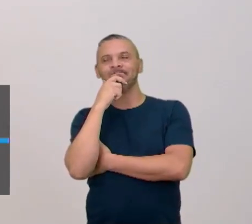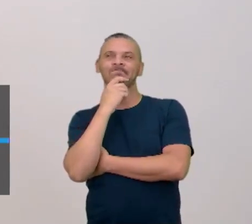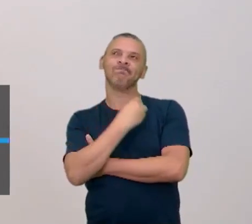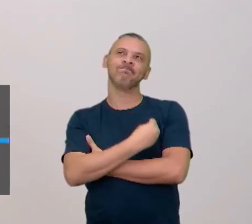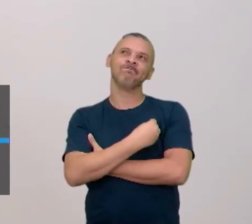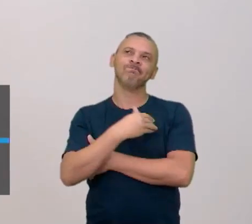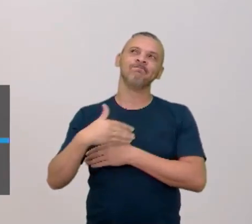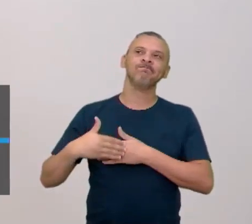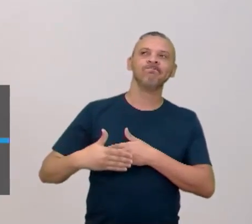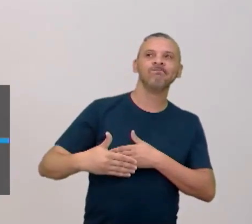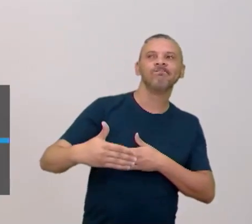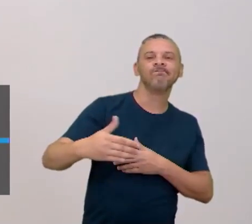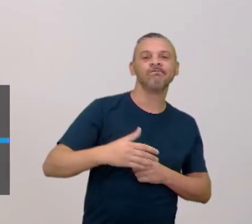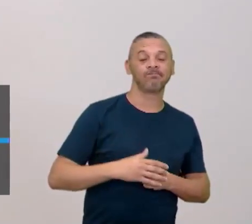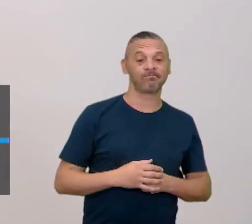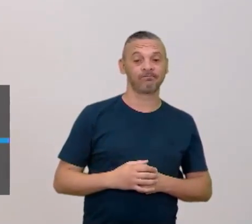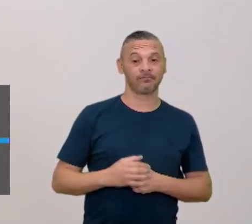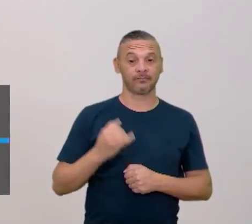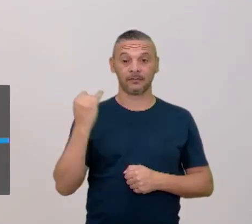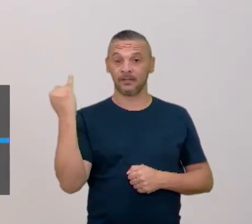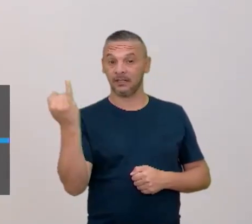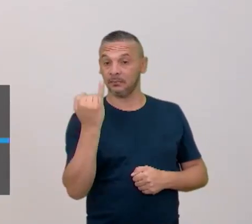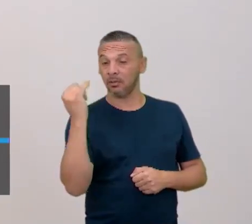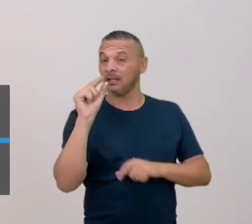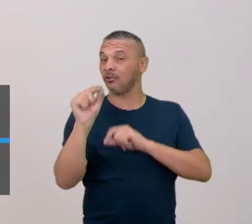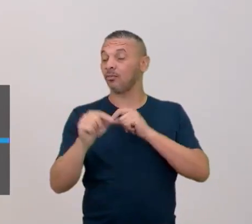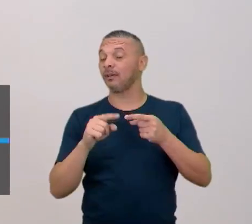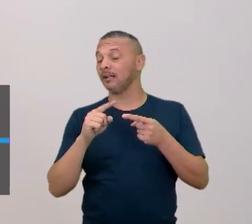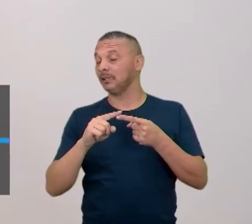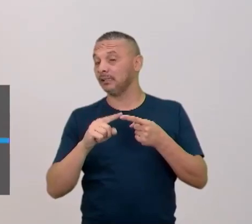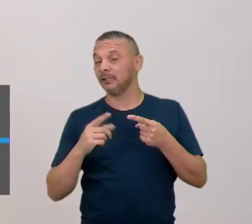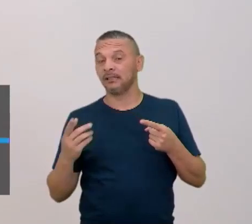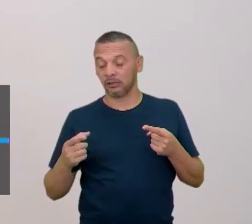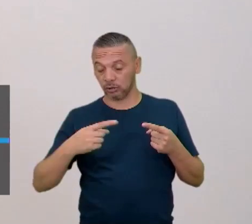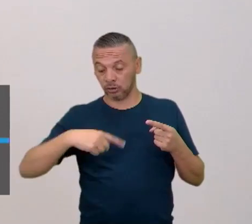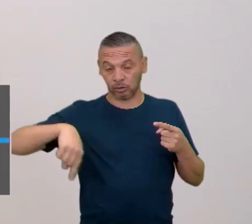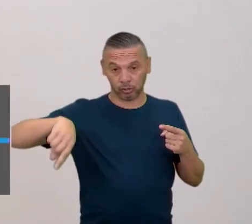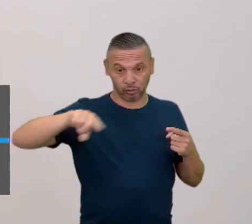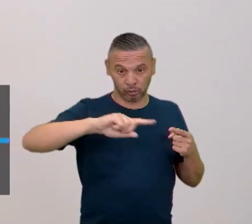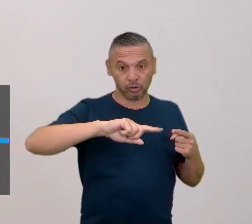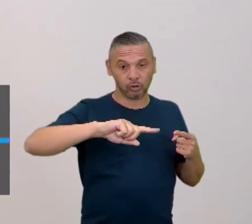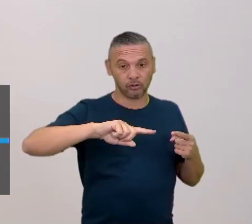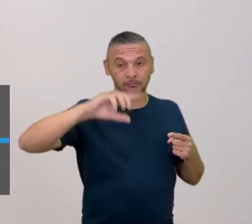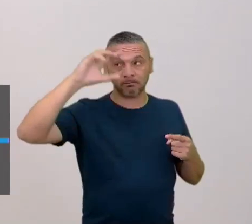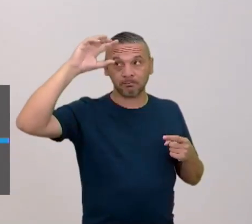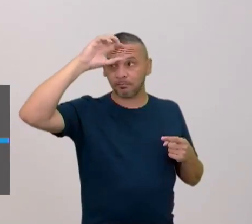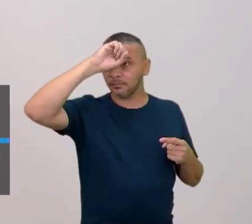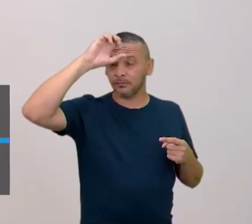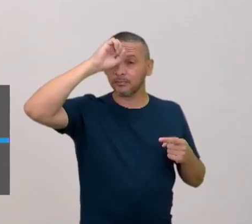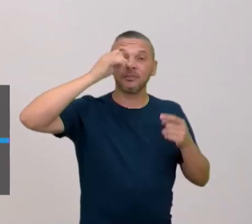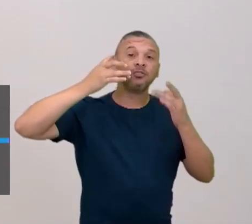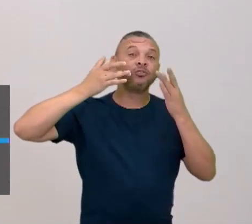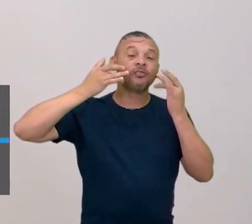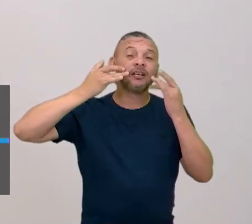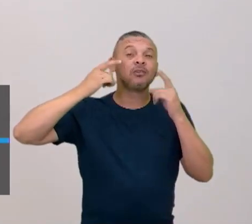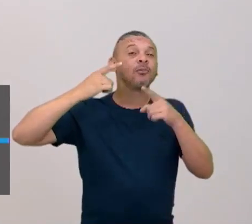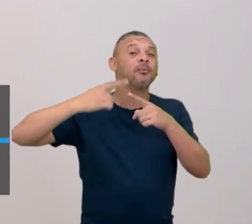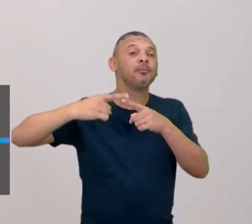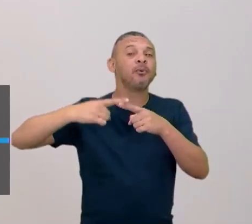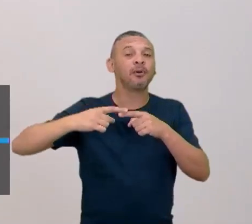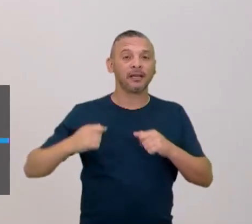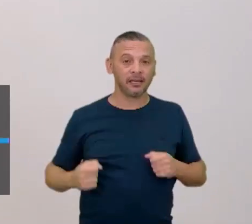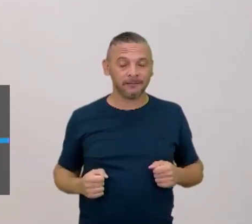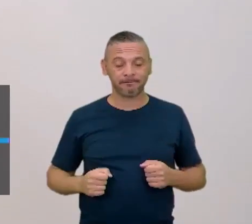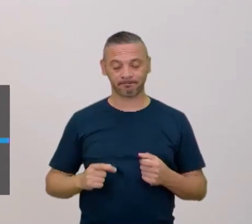que é importante, então, duas perguntas. A primeira, por que é importante, então, nós fazermos ou aprendermos teatro e dentro desse